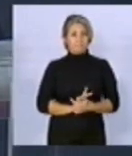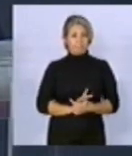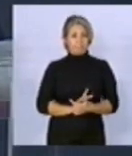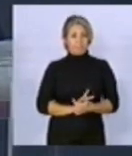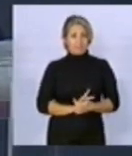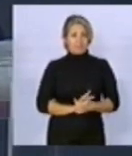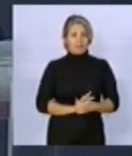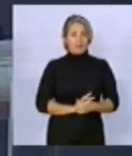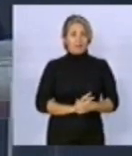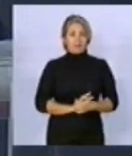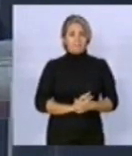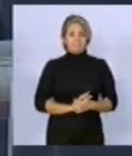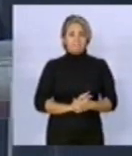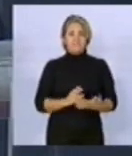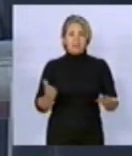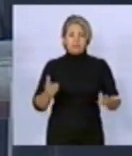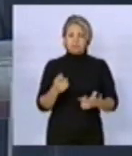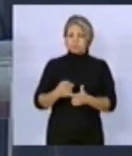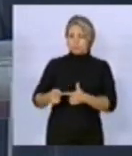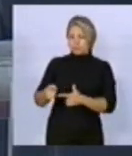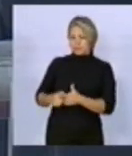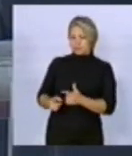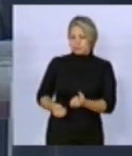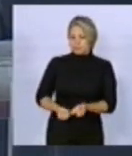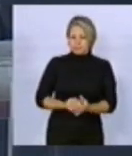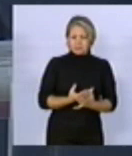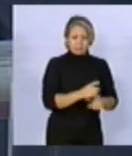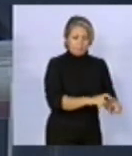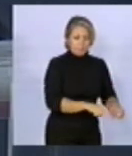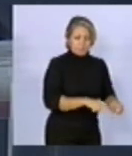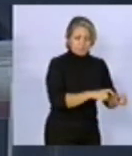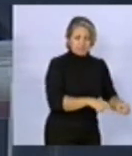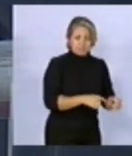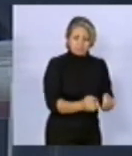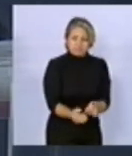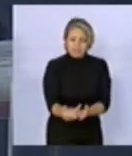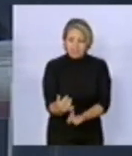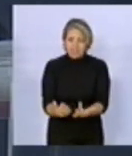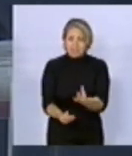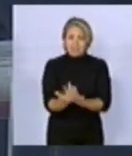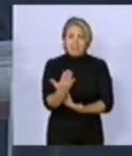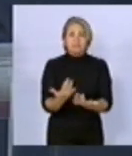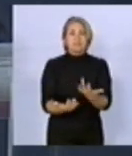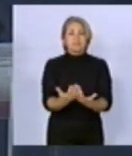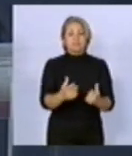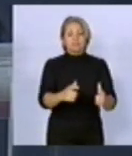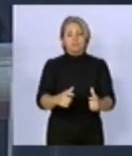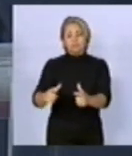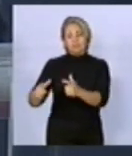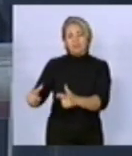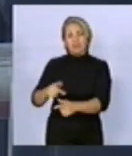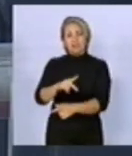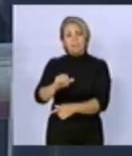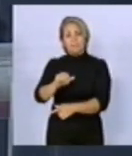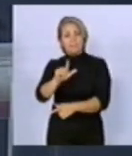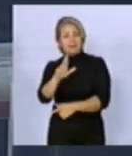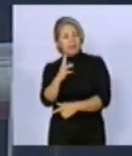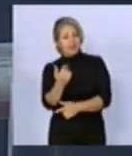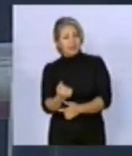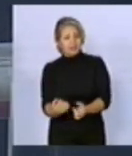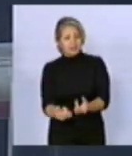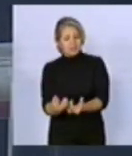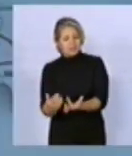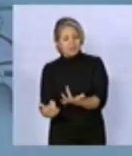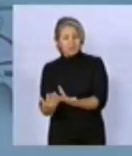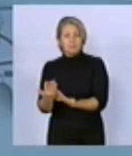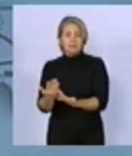o impacto da produção imediata da queima da palha da cana microrregião da surge gera a